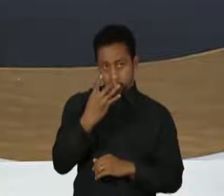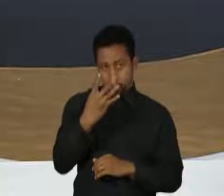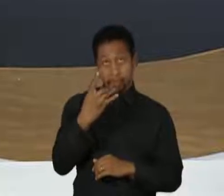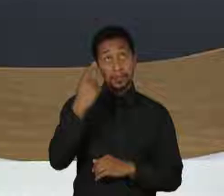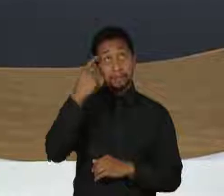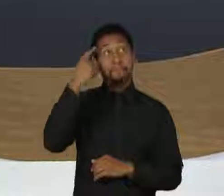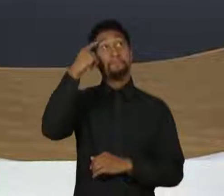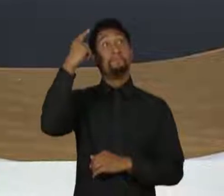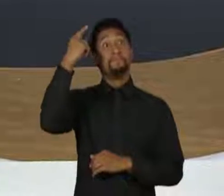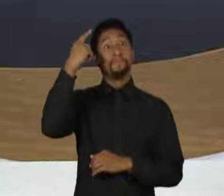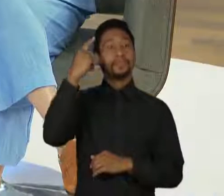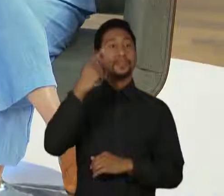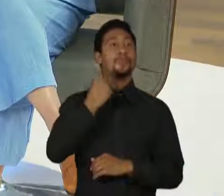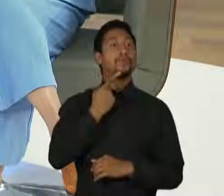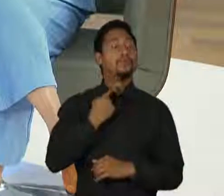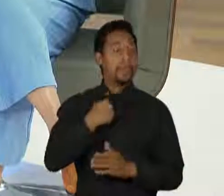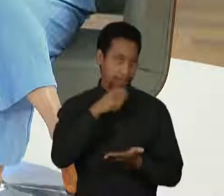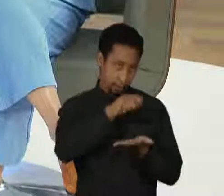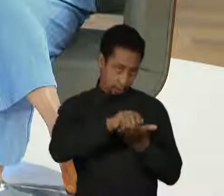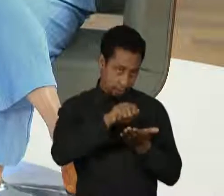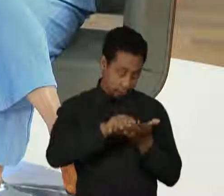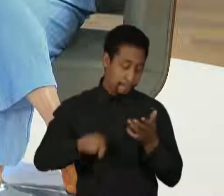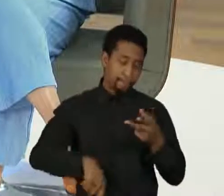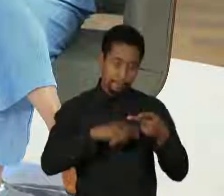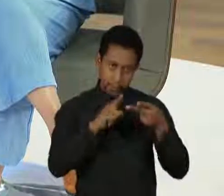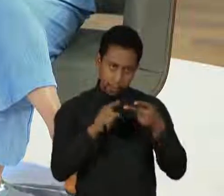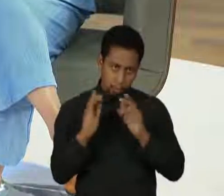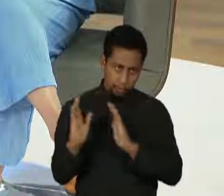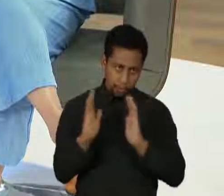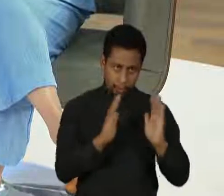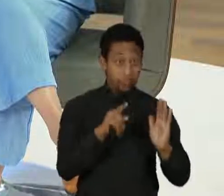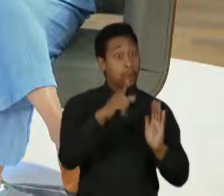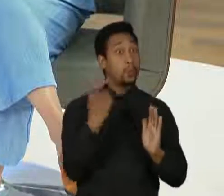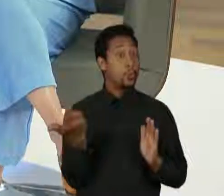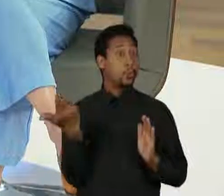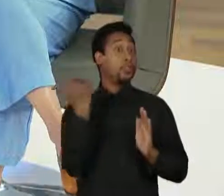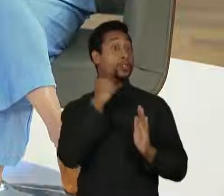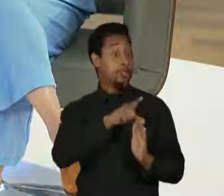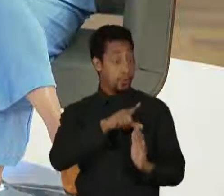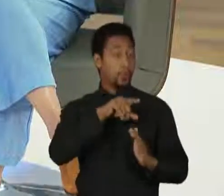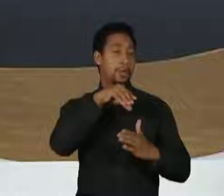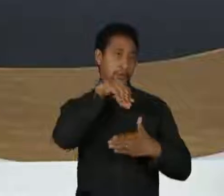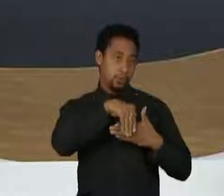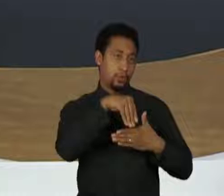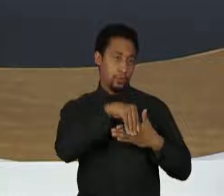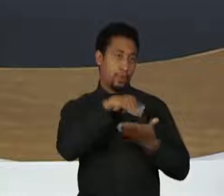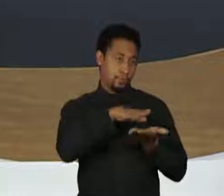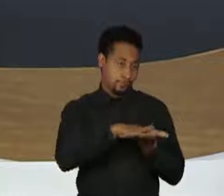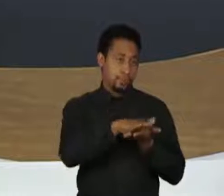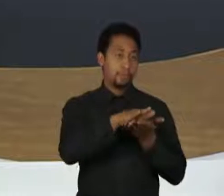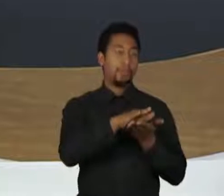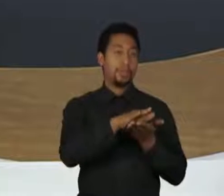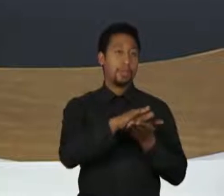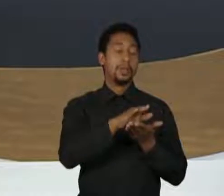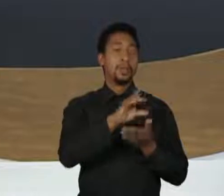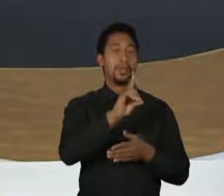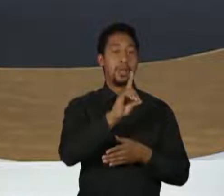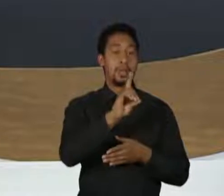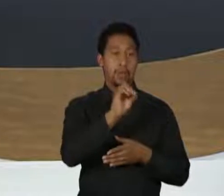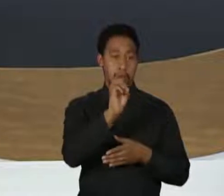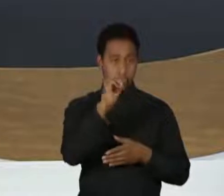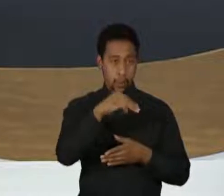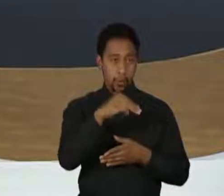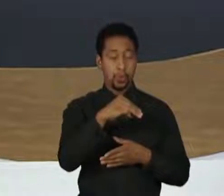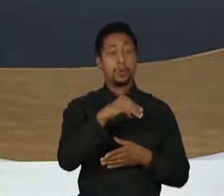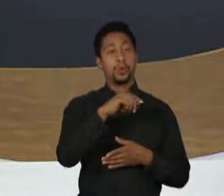cabeça o momento em que você conseguiu lançá-lo pela Don K shot que é um selo Mineiro e o seu relançamento e o